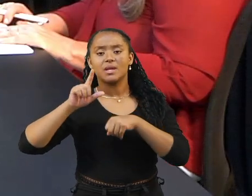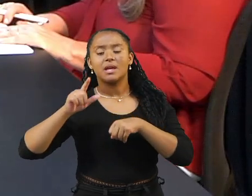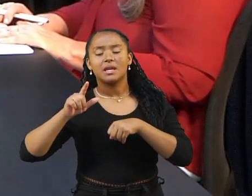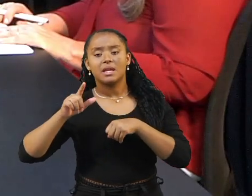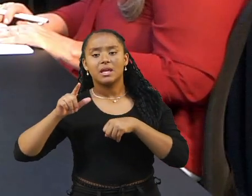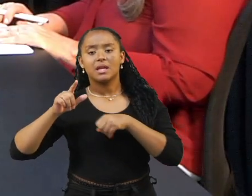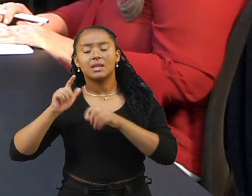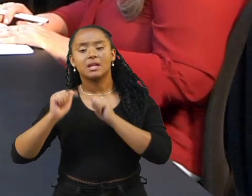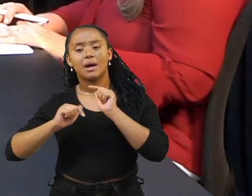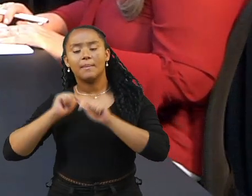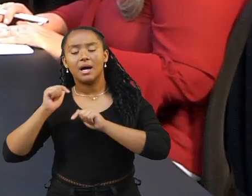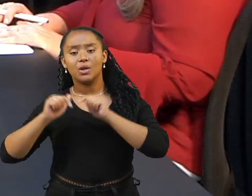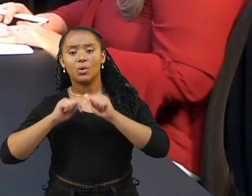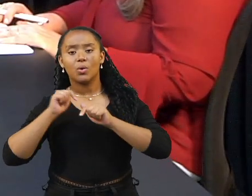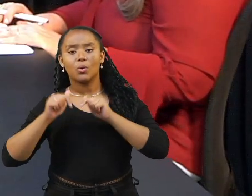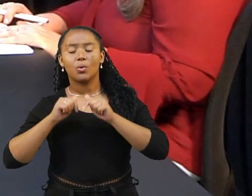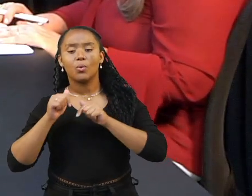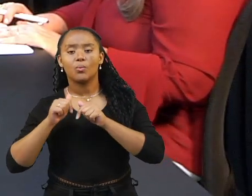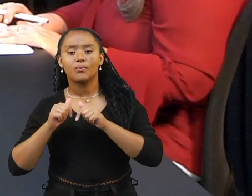cirurgiões a trabalhar com